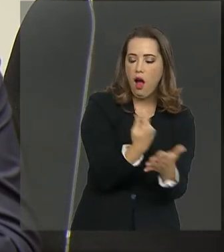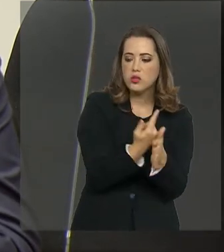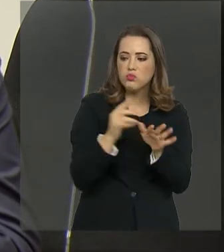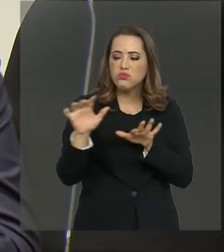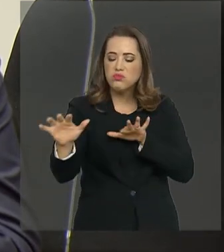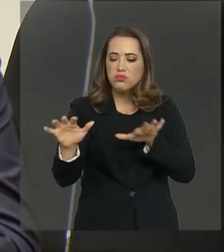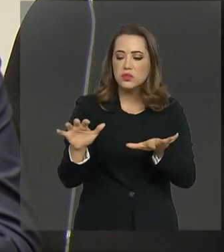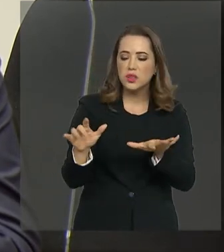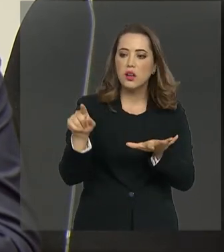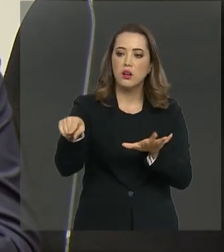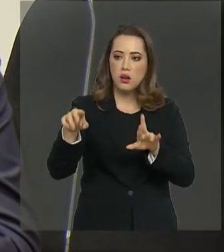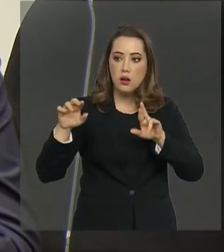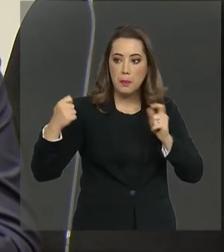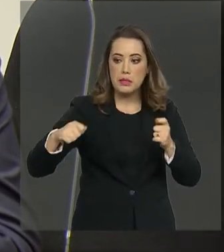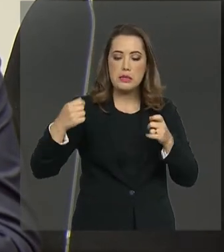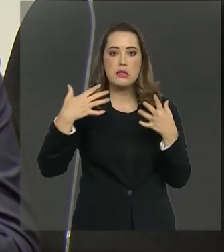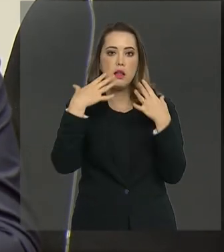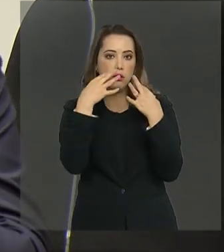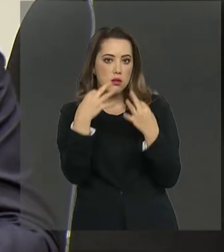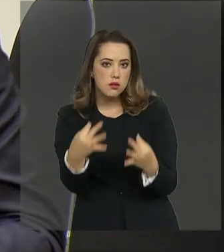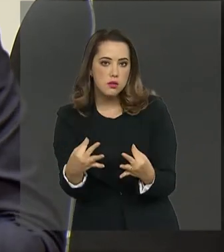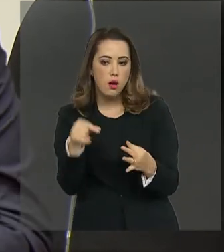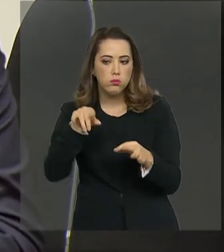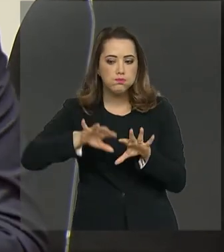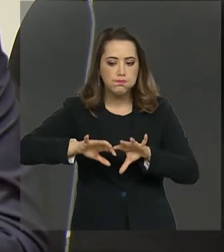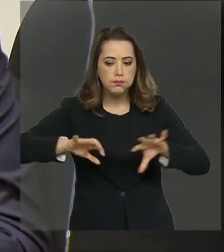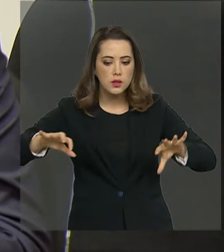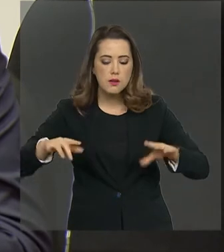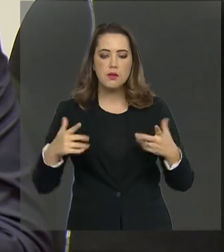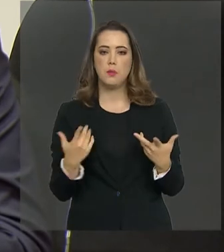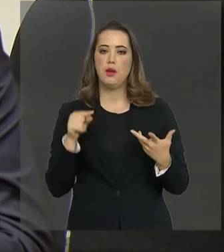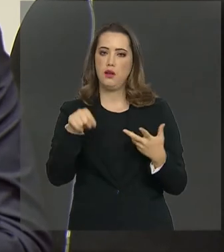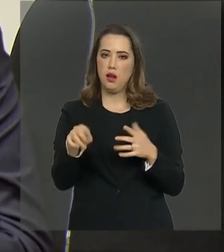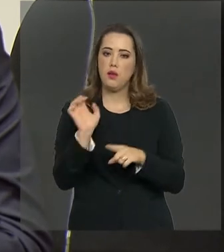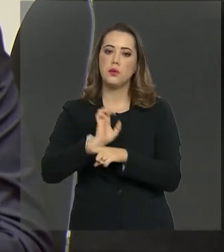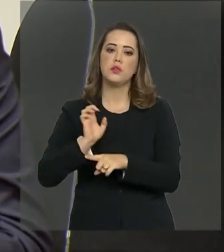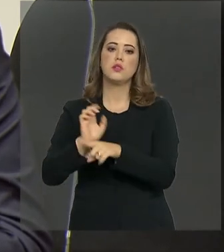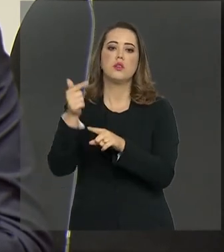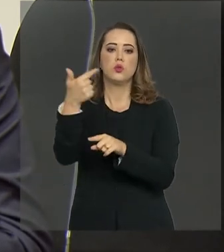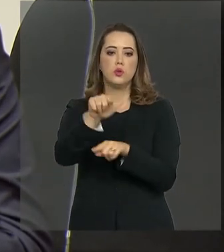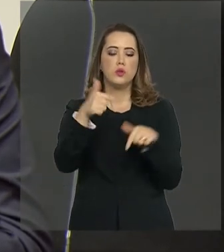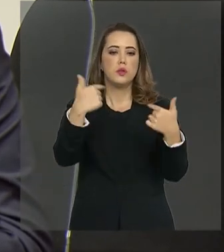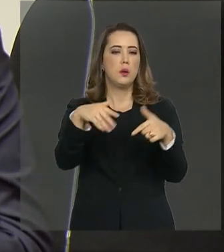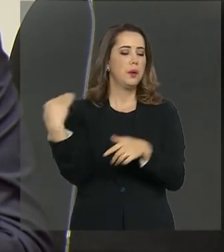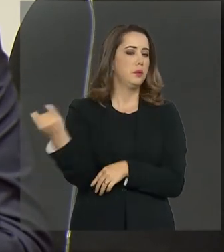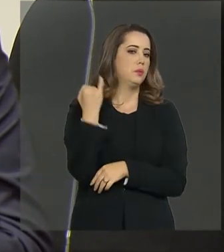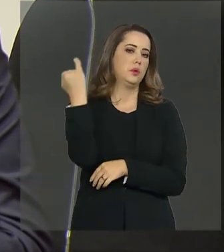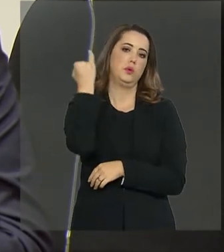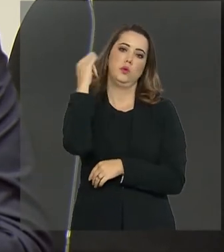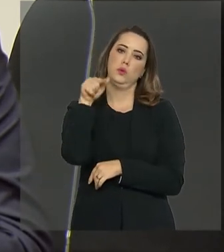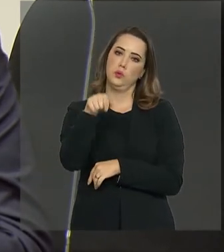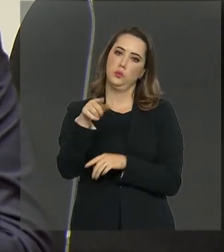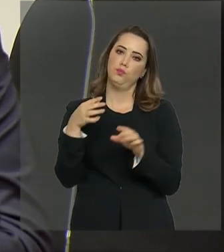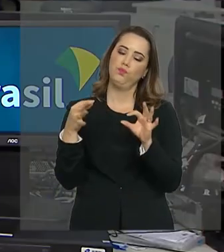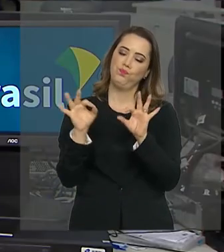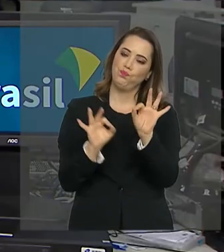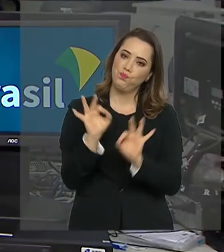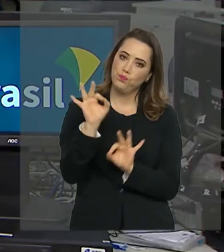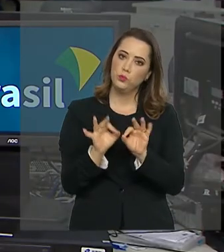importante, e ali os estados novamente cumprem um papel fundamental nesse